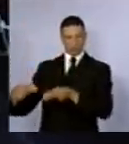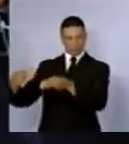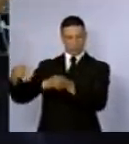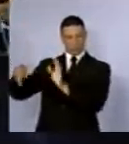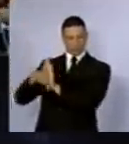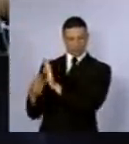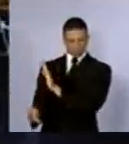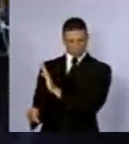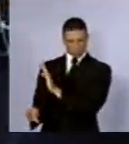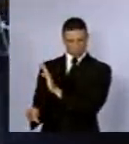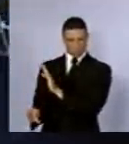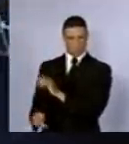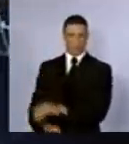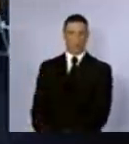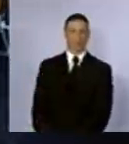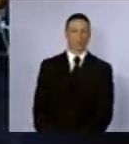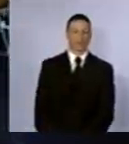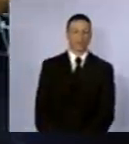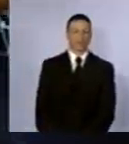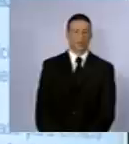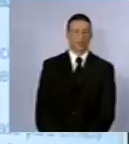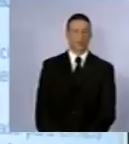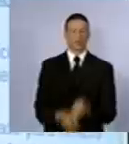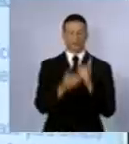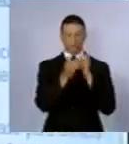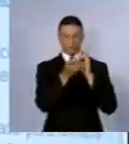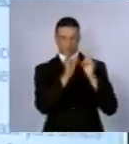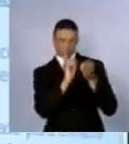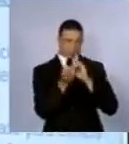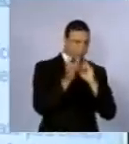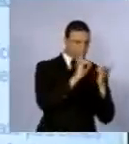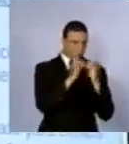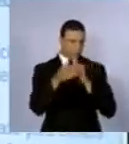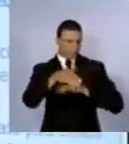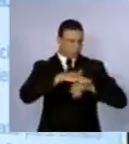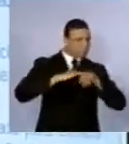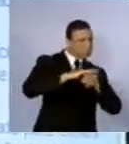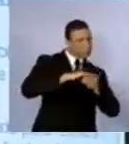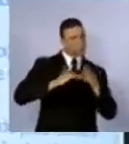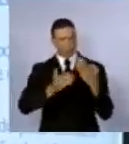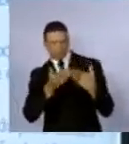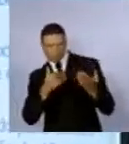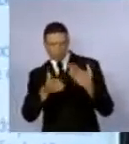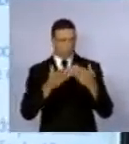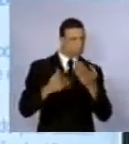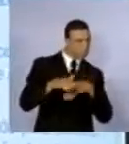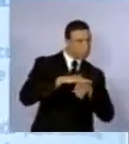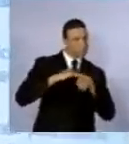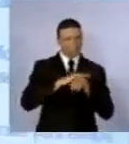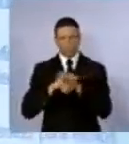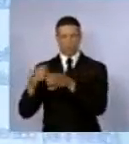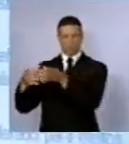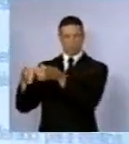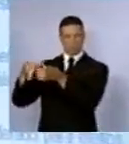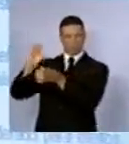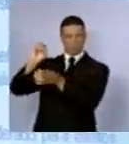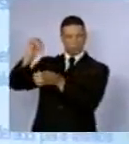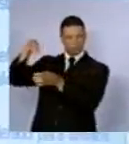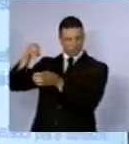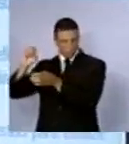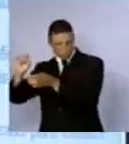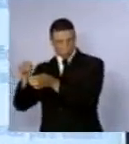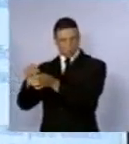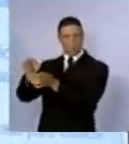Né. Sobre a questão do diálogo que a gente tem mantido e que é resultado desse trabalho da OMS, né, a gente